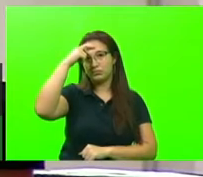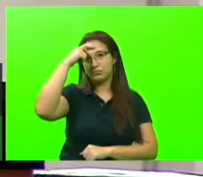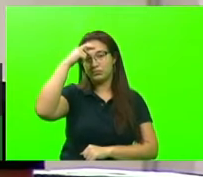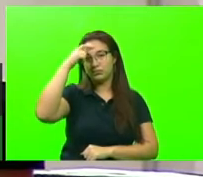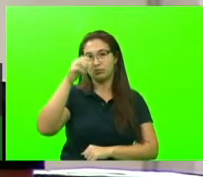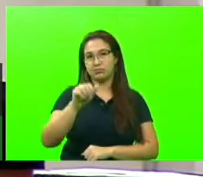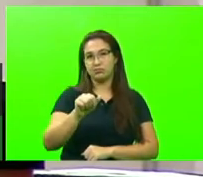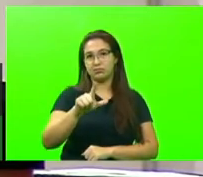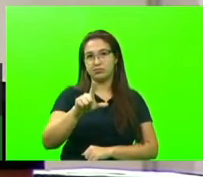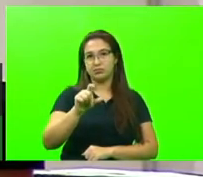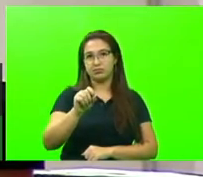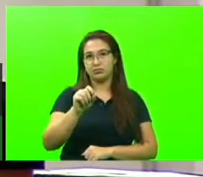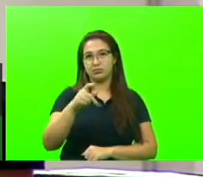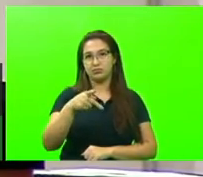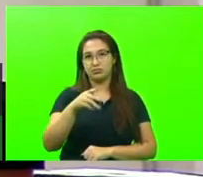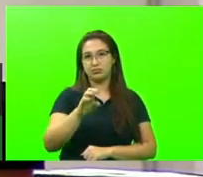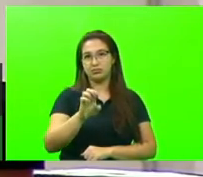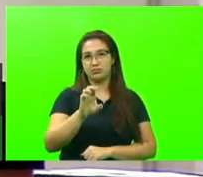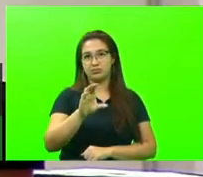alopécia. Em votação,